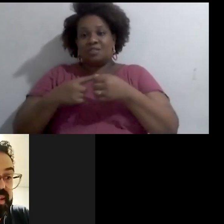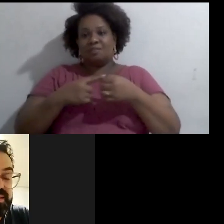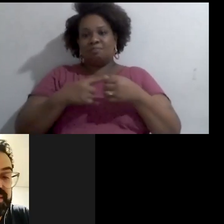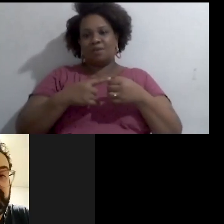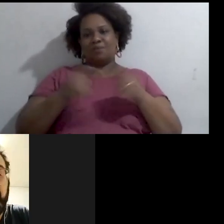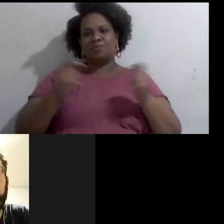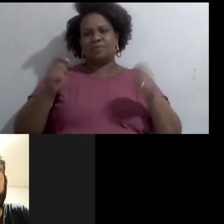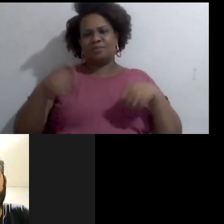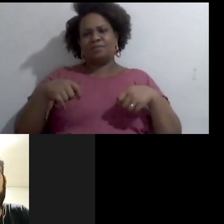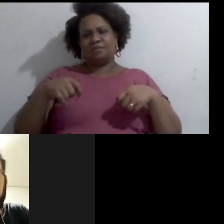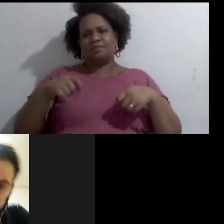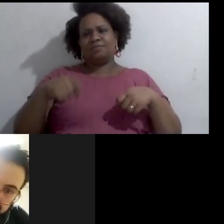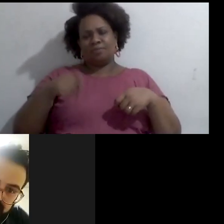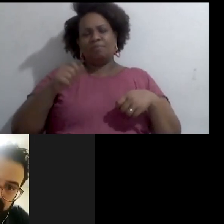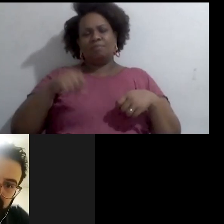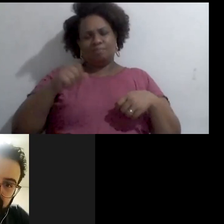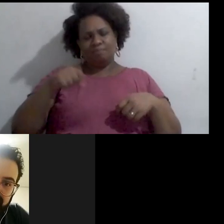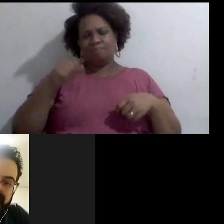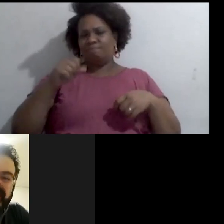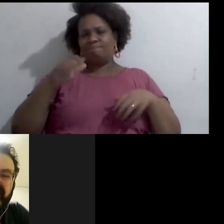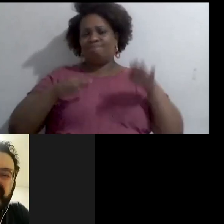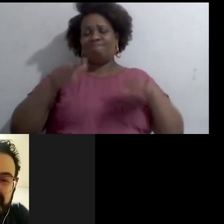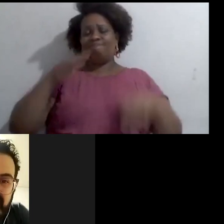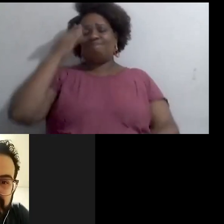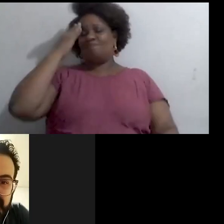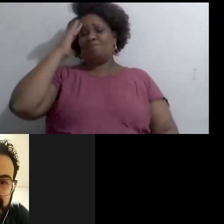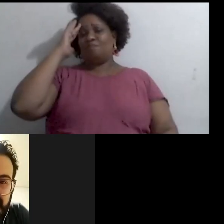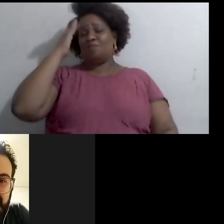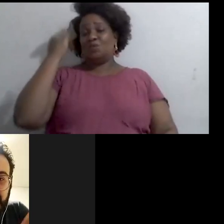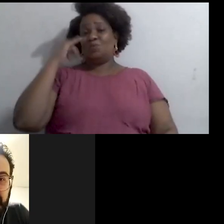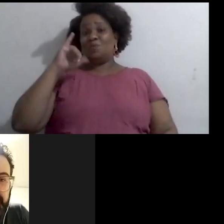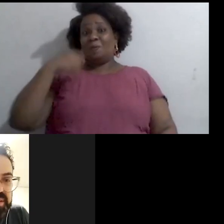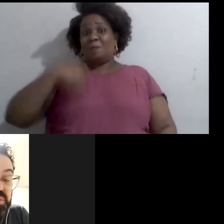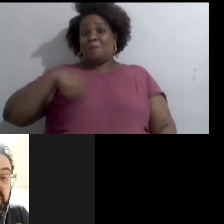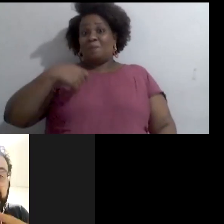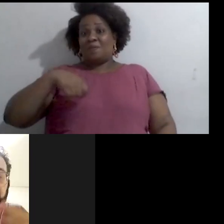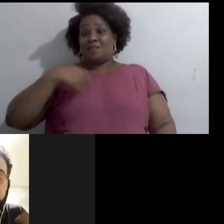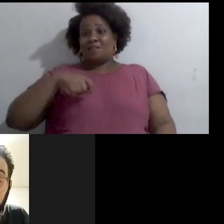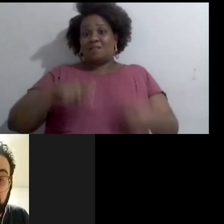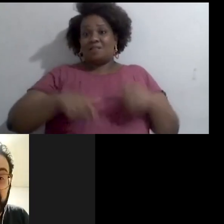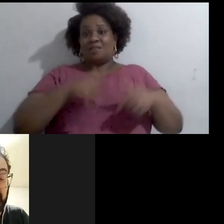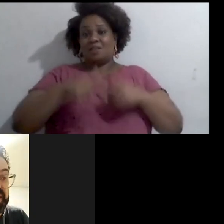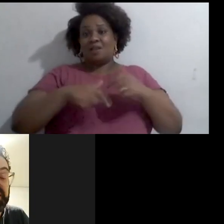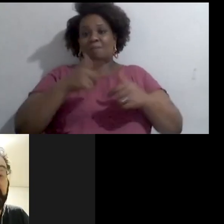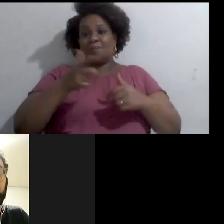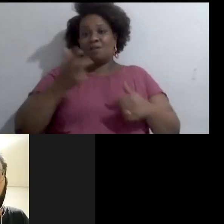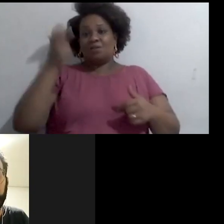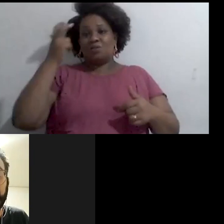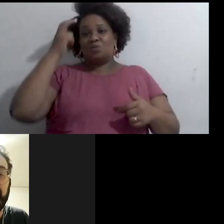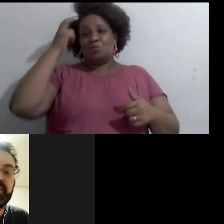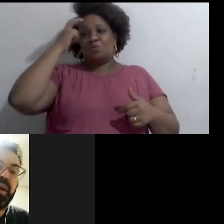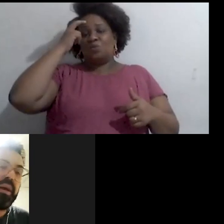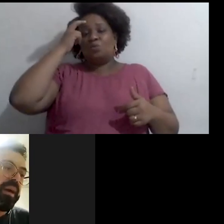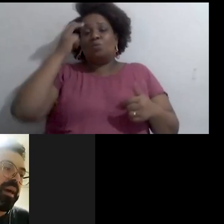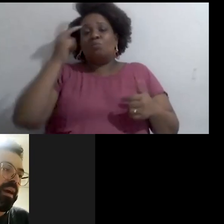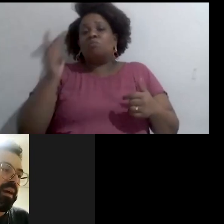muitas vezes eles não entendem da necessidade de trabalho na cultura. Eu não sei o que acontece, principalmente